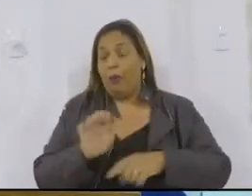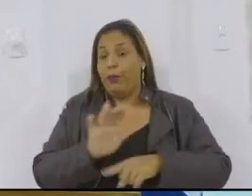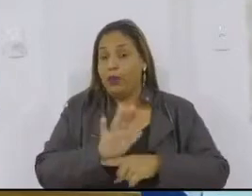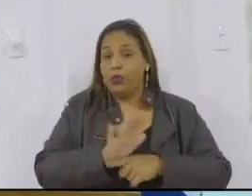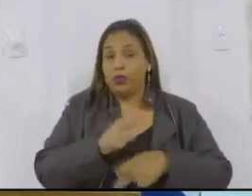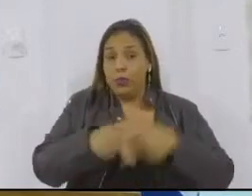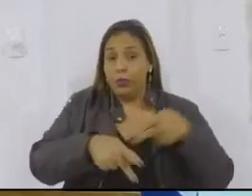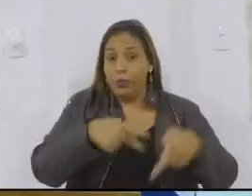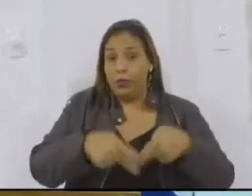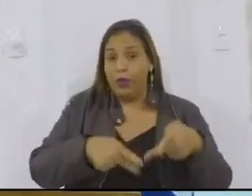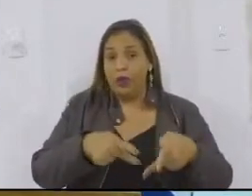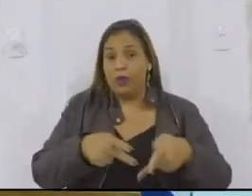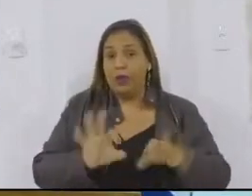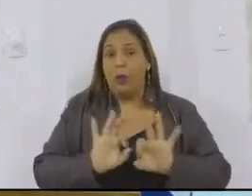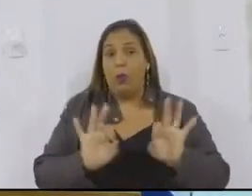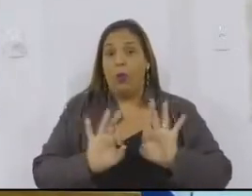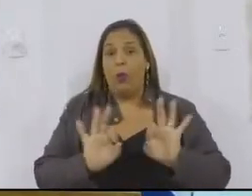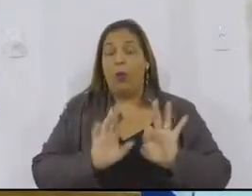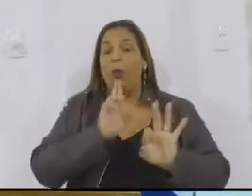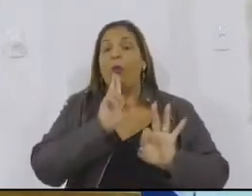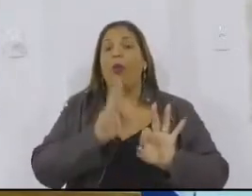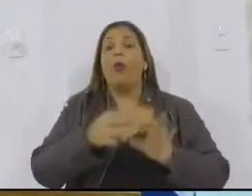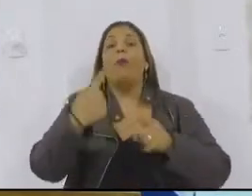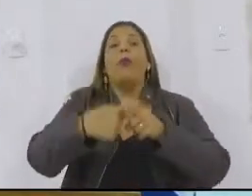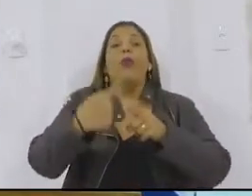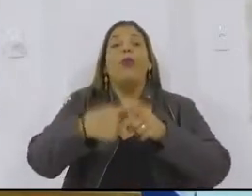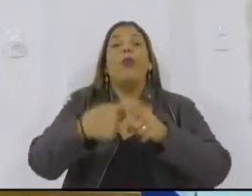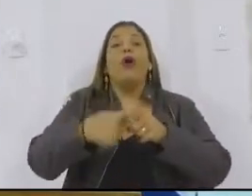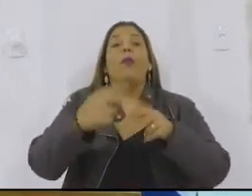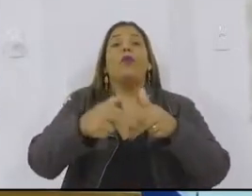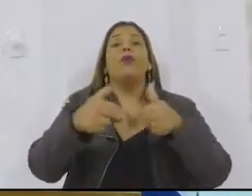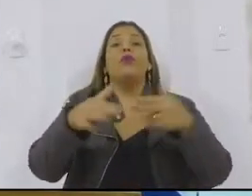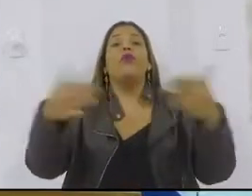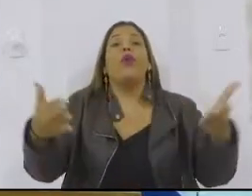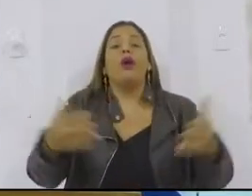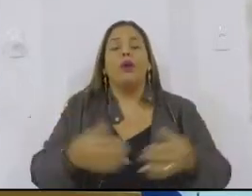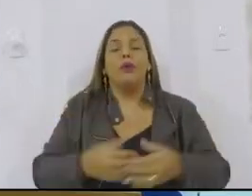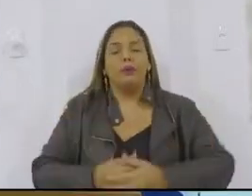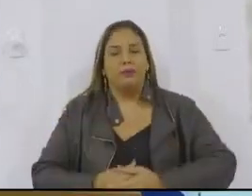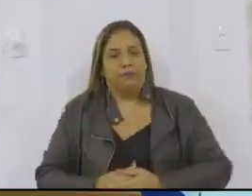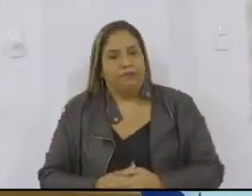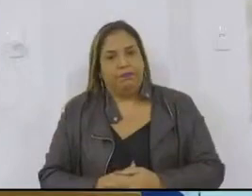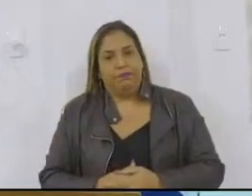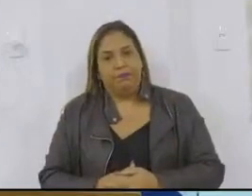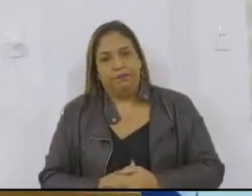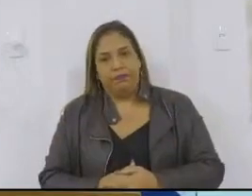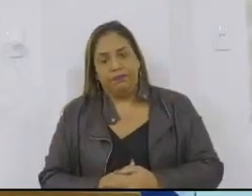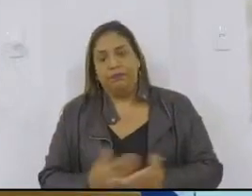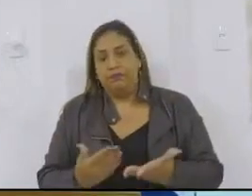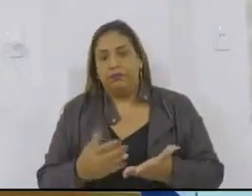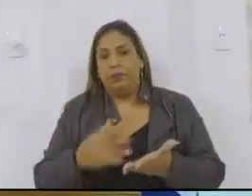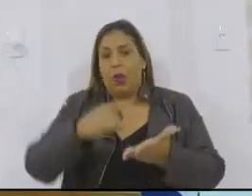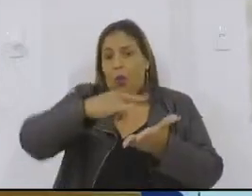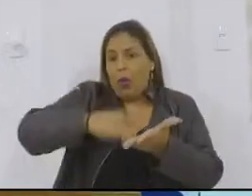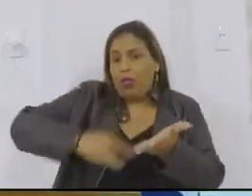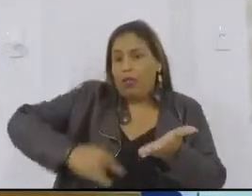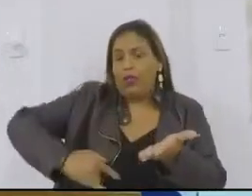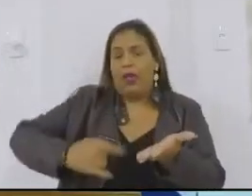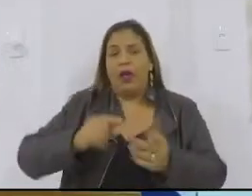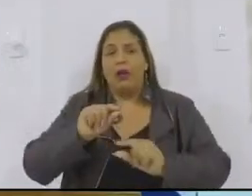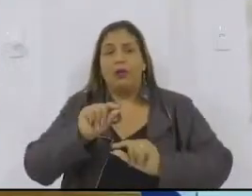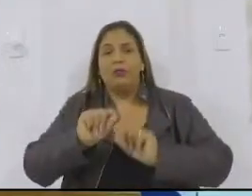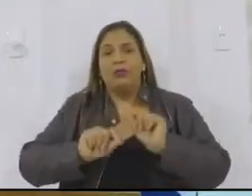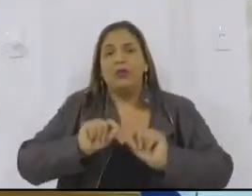não está nem aí, e não responde o porquê, tem que ter um motivo. Ela deve ter um contrato, se é DETRO,